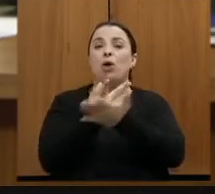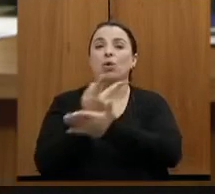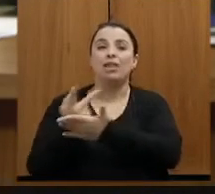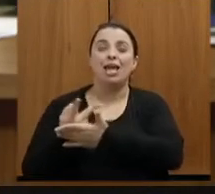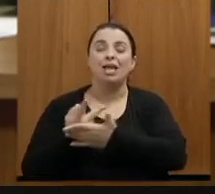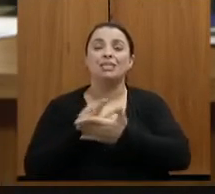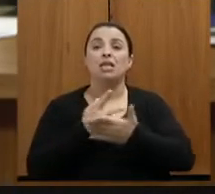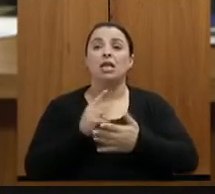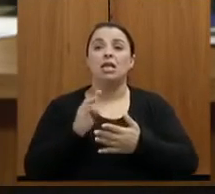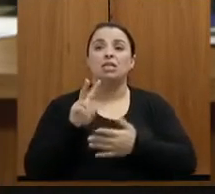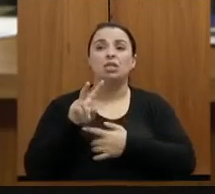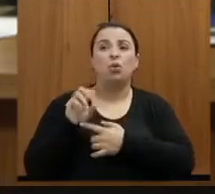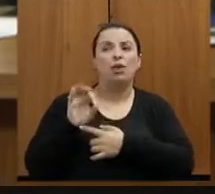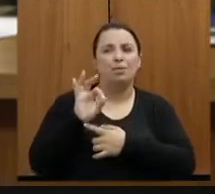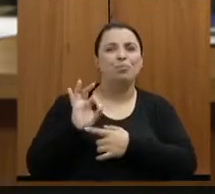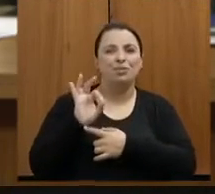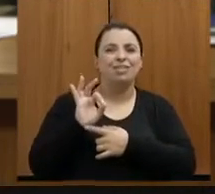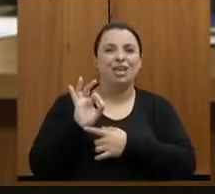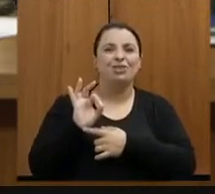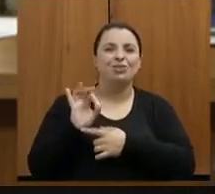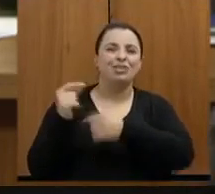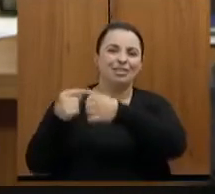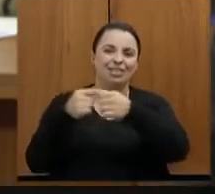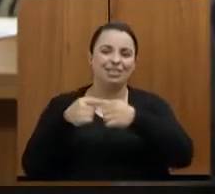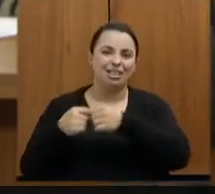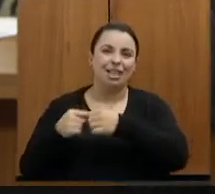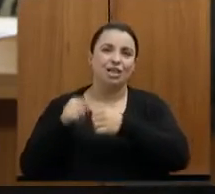atendemos lá no Vale do Aço. Pode passar?